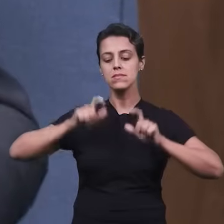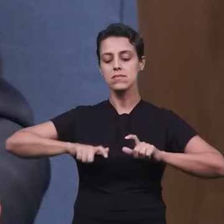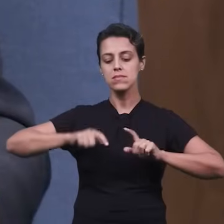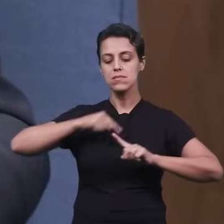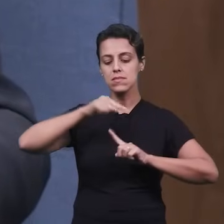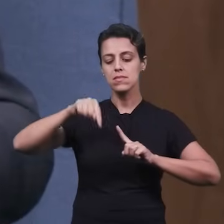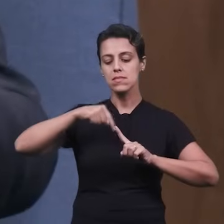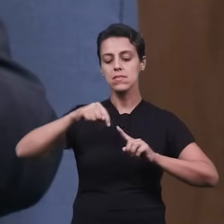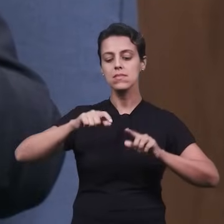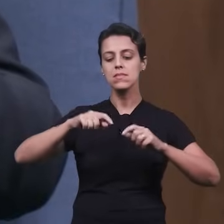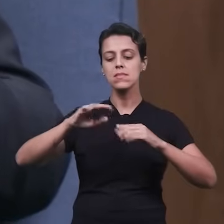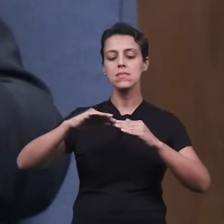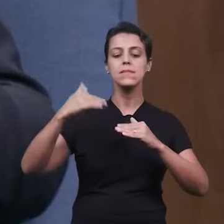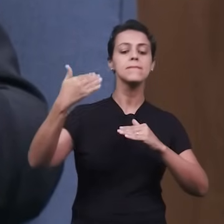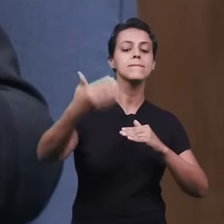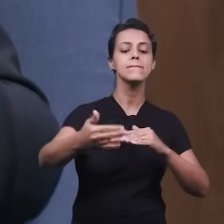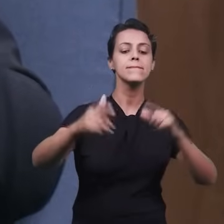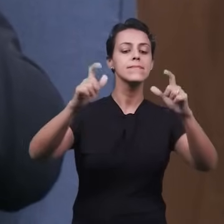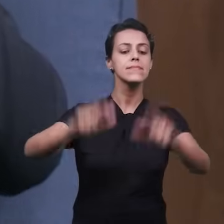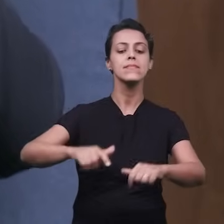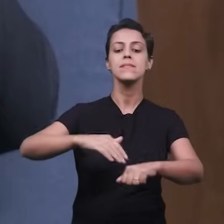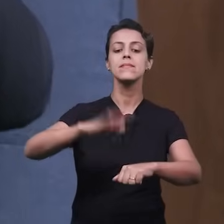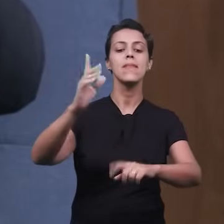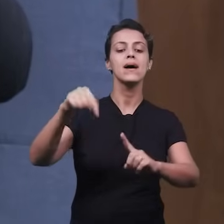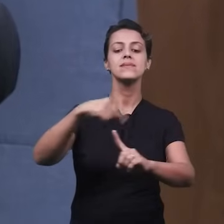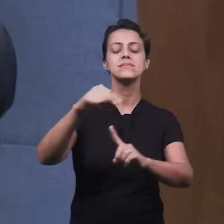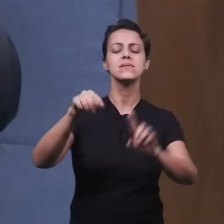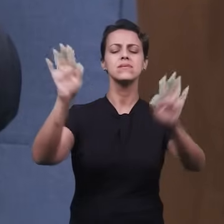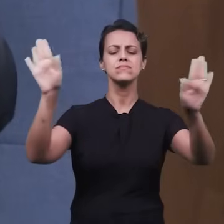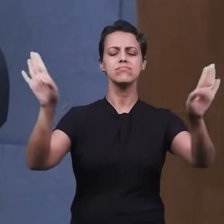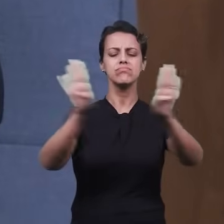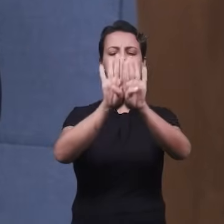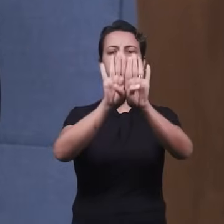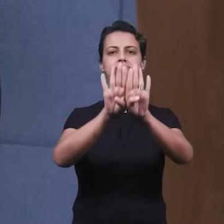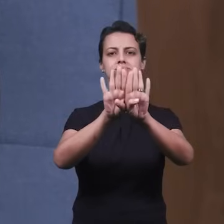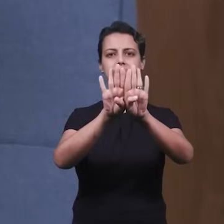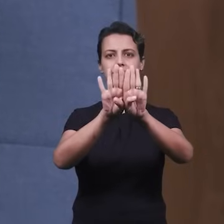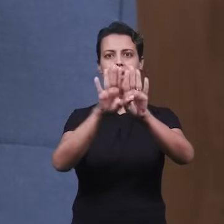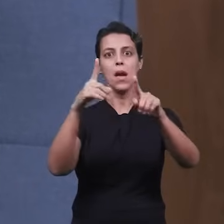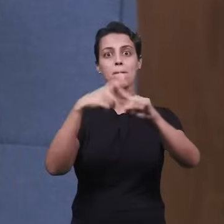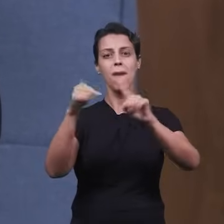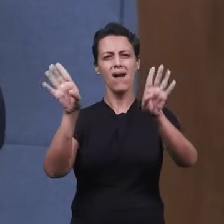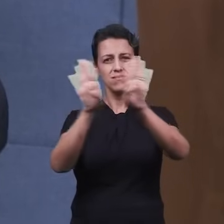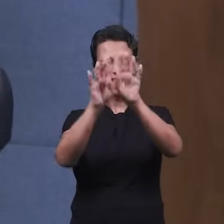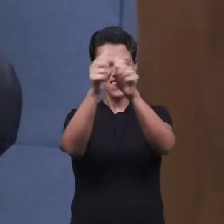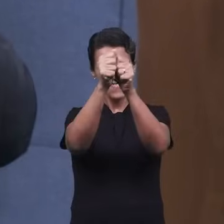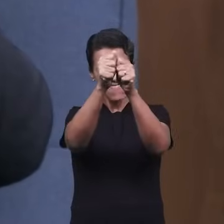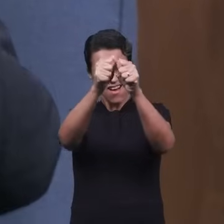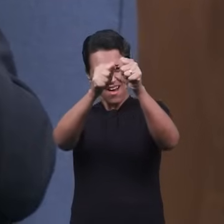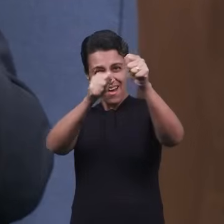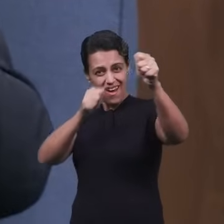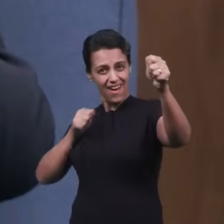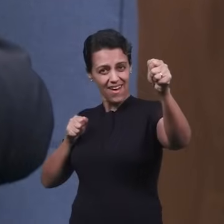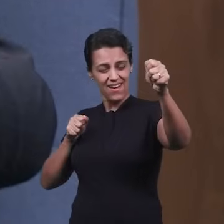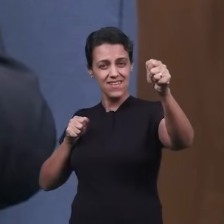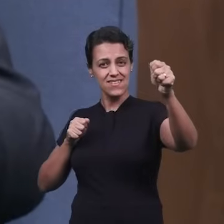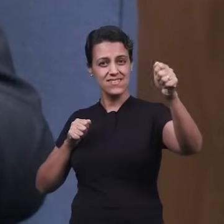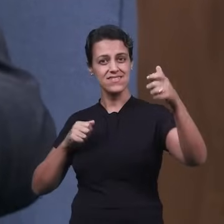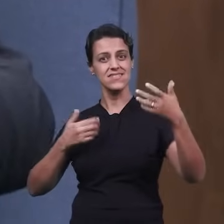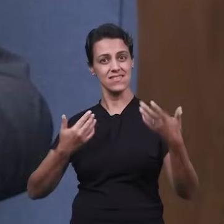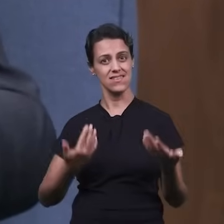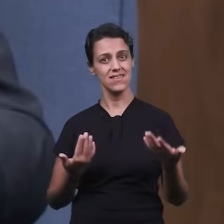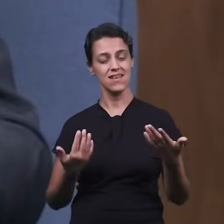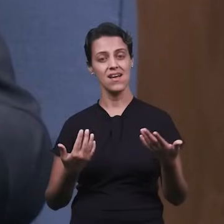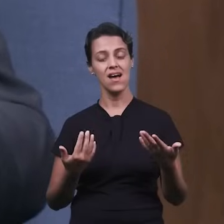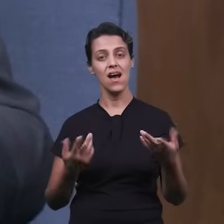do véu se abrir, aquilo que estava antes oculto passou a ser acessível pela igreja. A